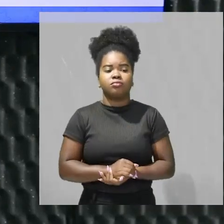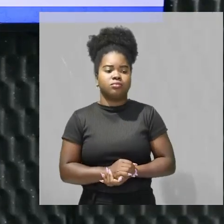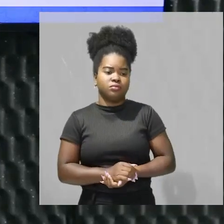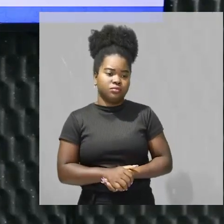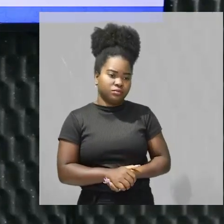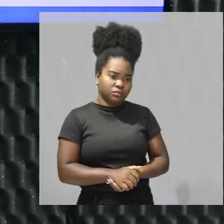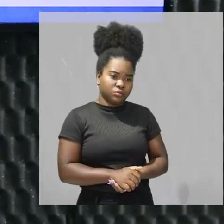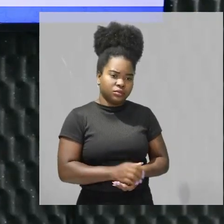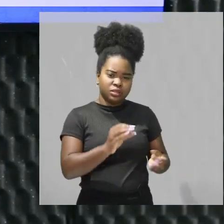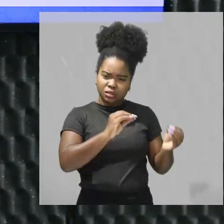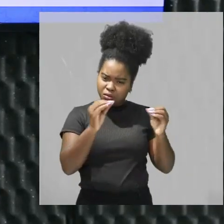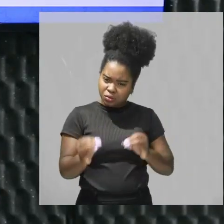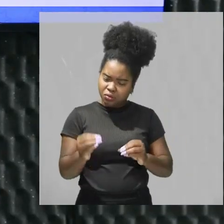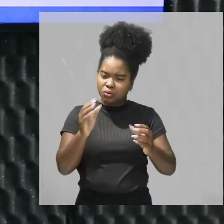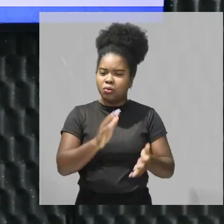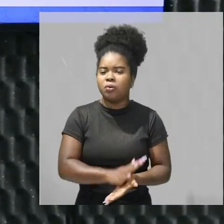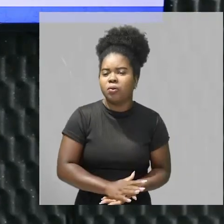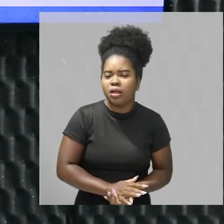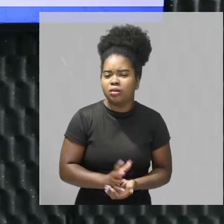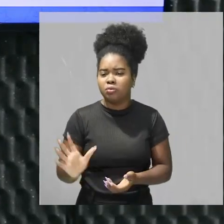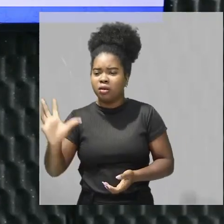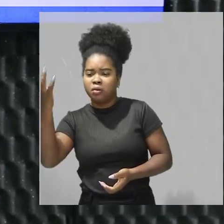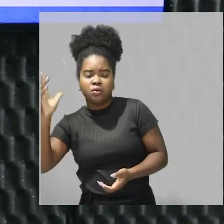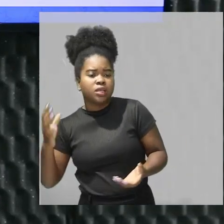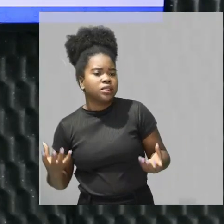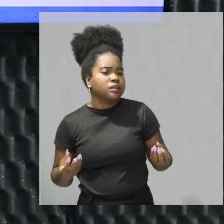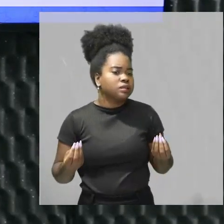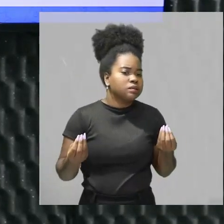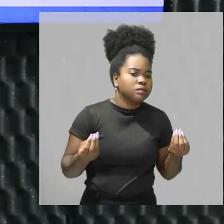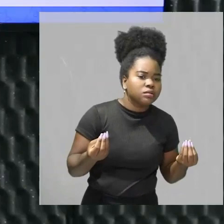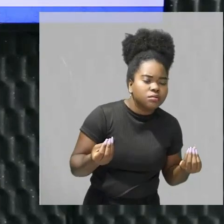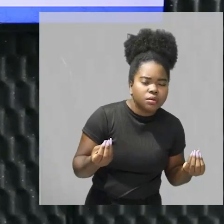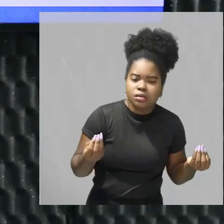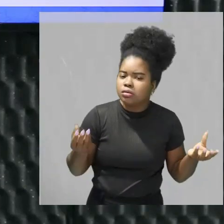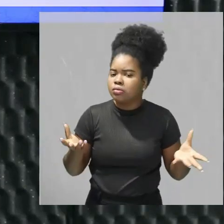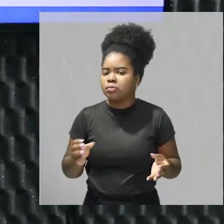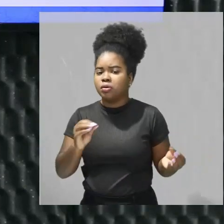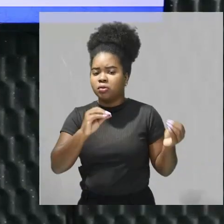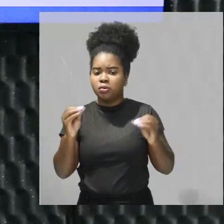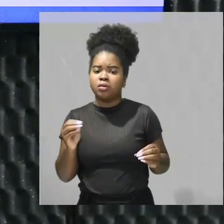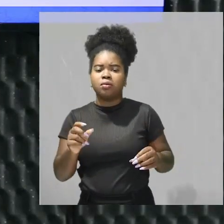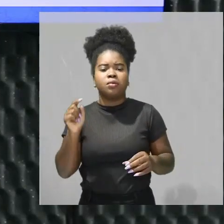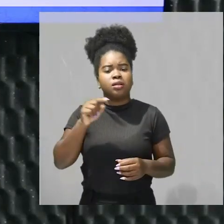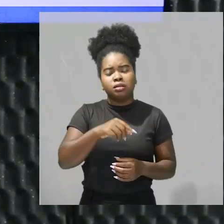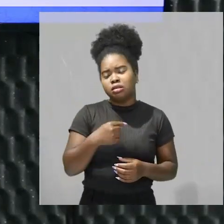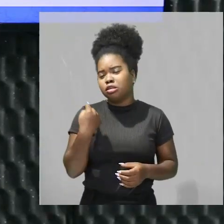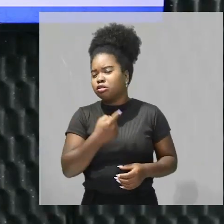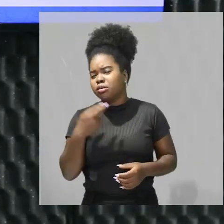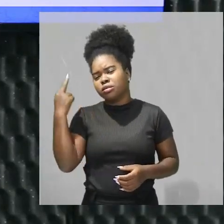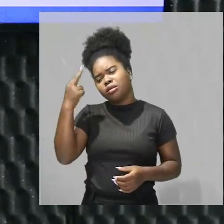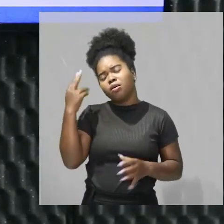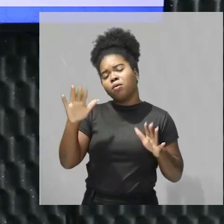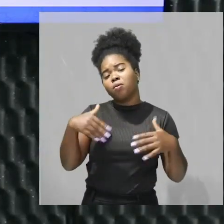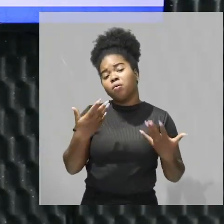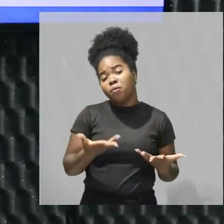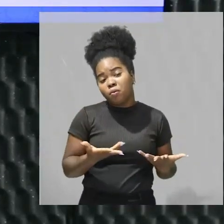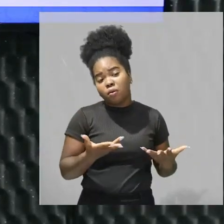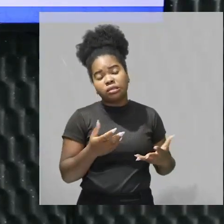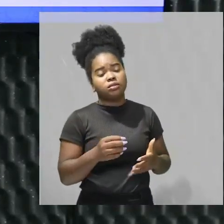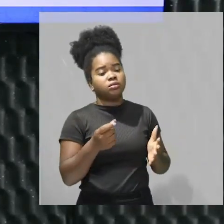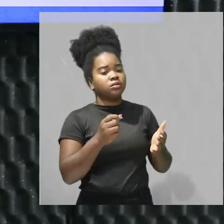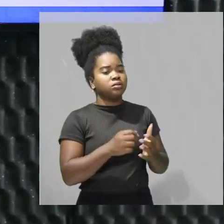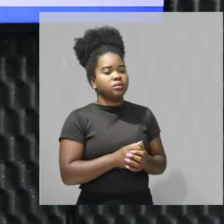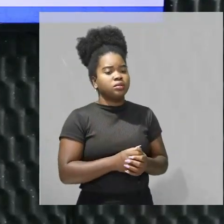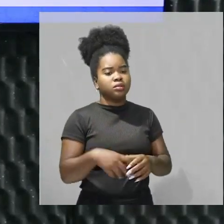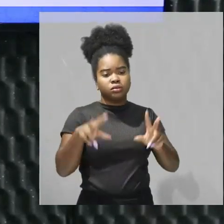são colocados como evidência, que são colocados para que a gente faça uma reflexão. Quais são esses temas? Geralmente são